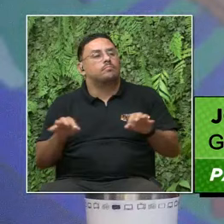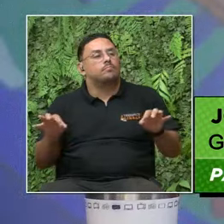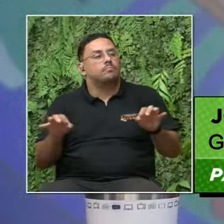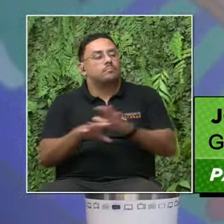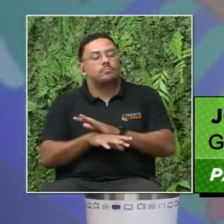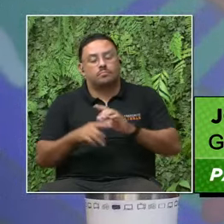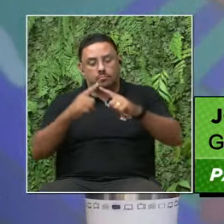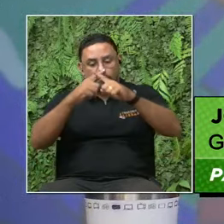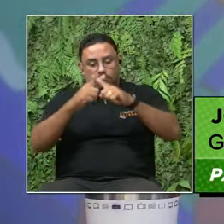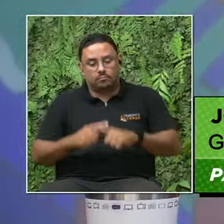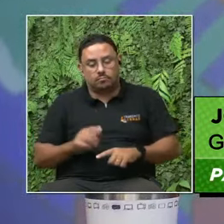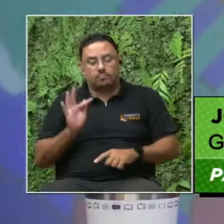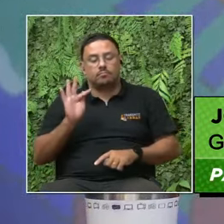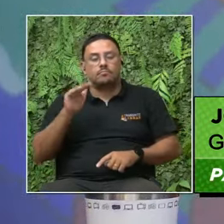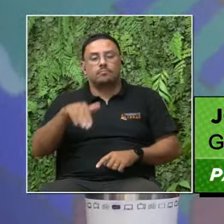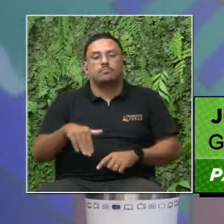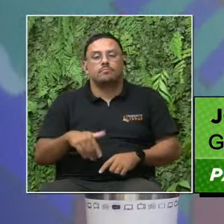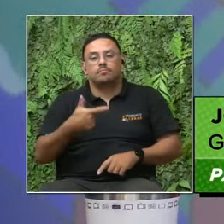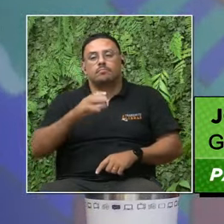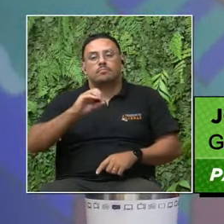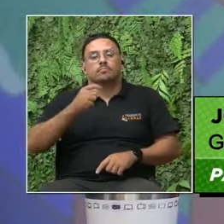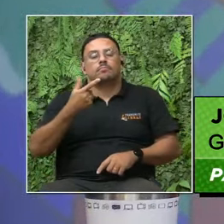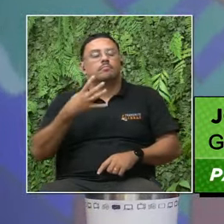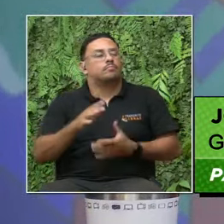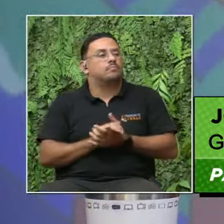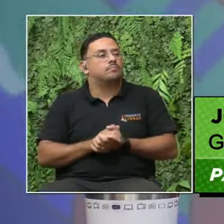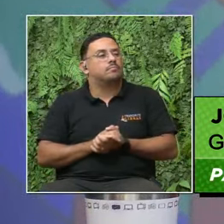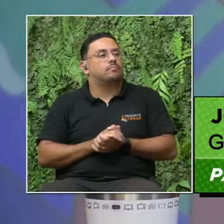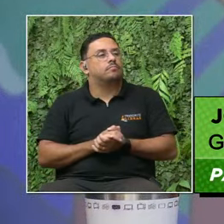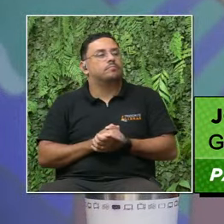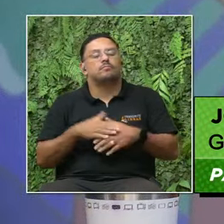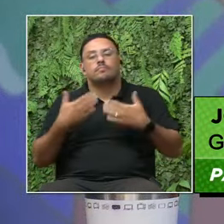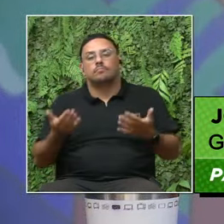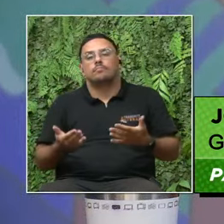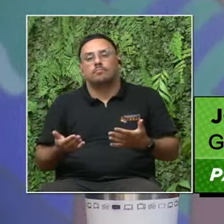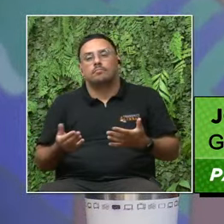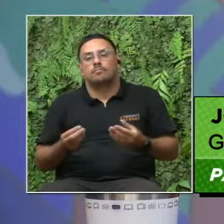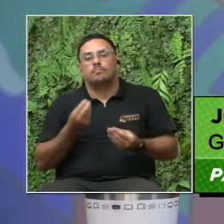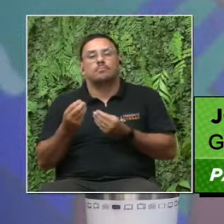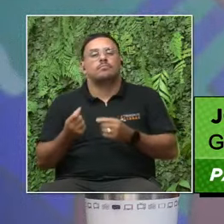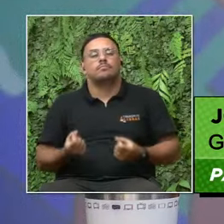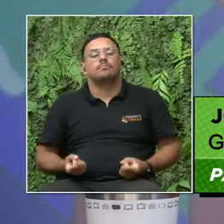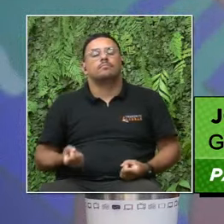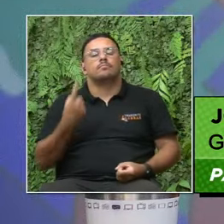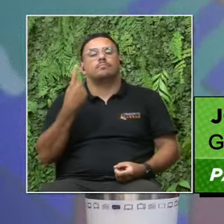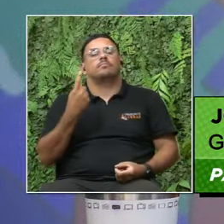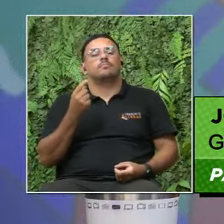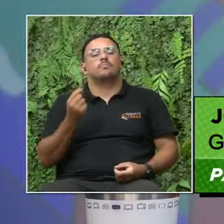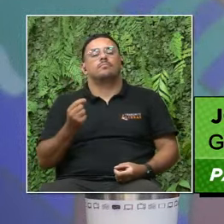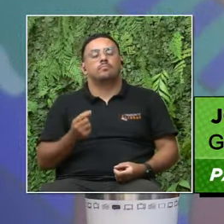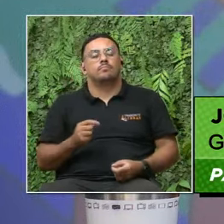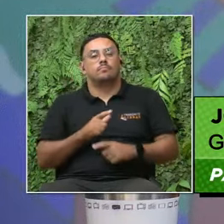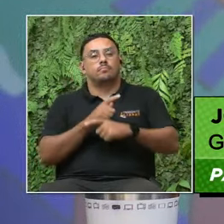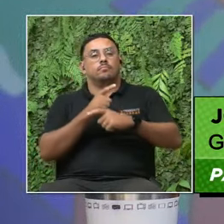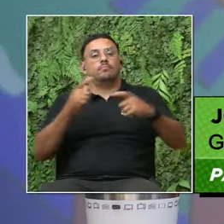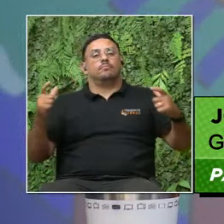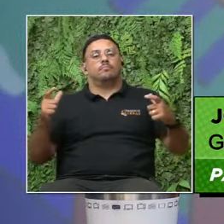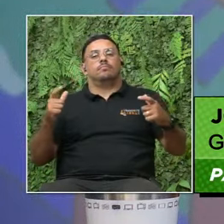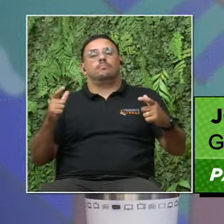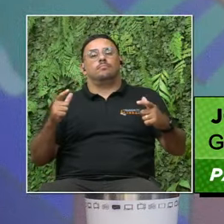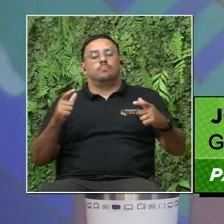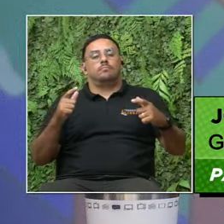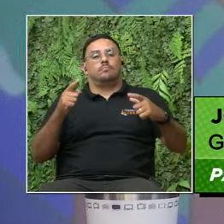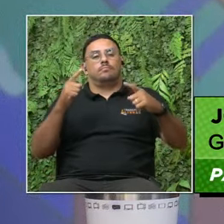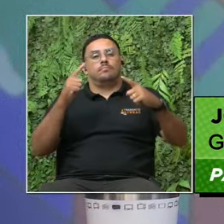esse campeonato de 90 de de 2024 de forma apoteótica acho que terminamos com um grande um grande